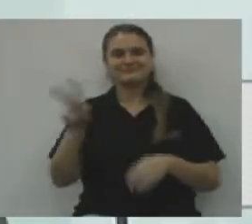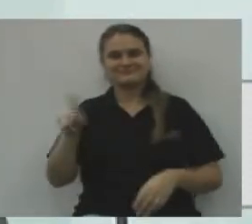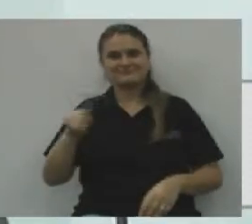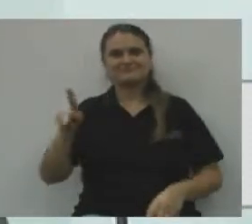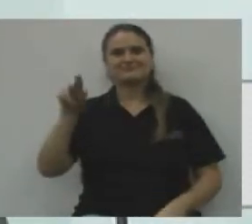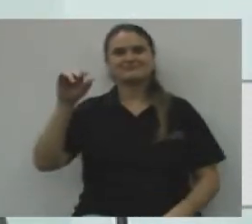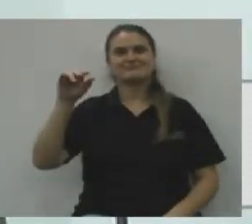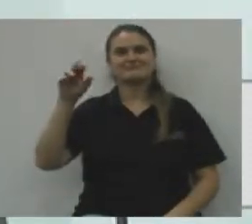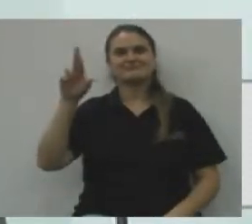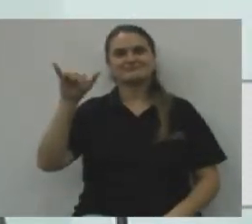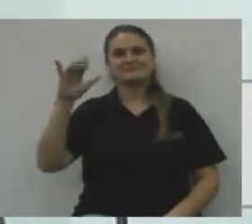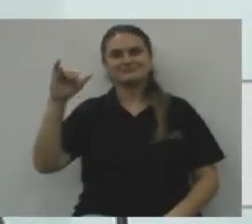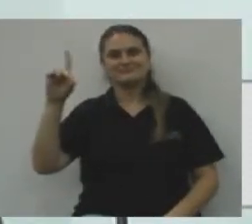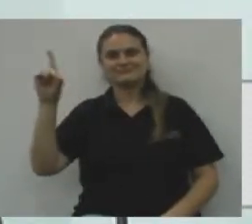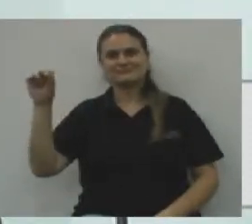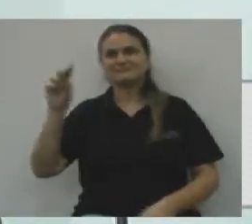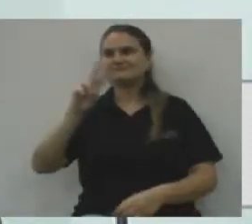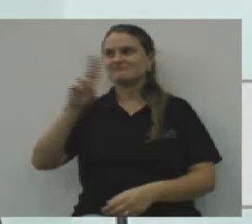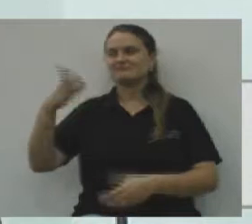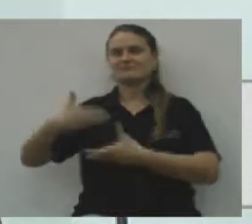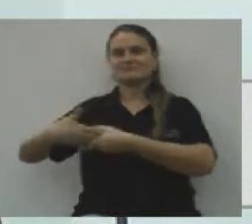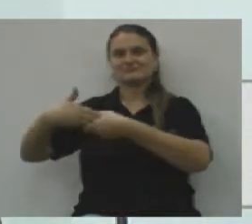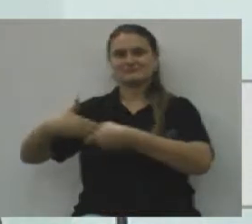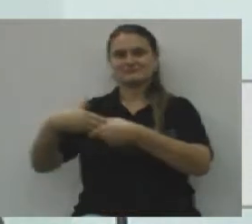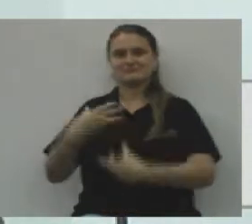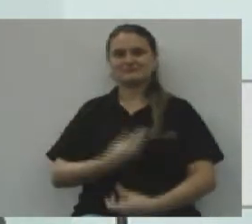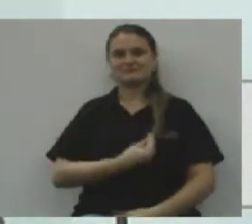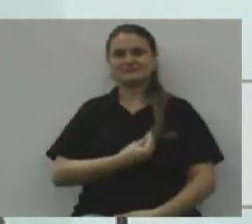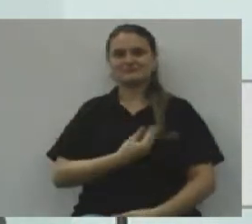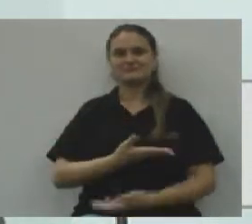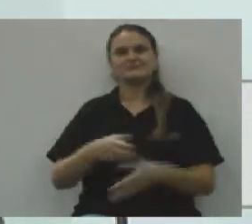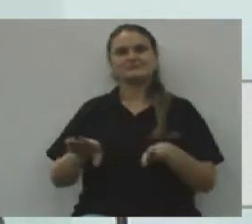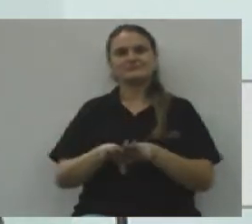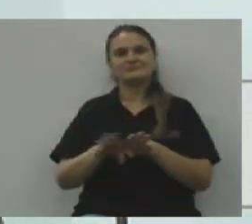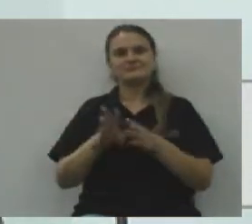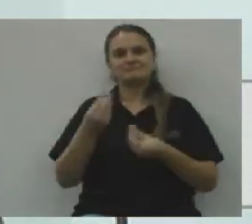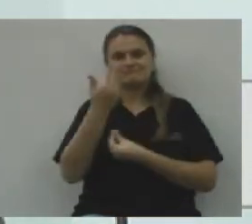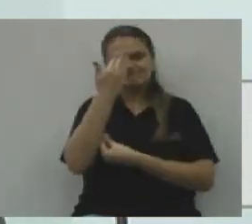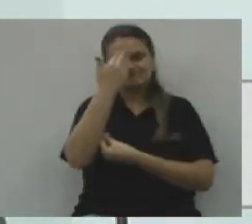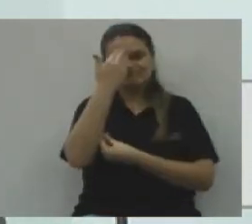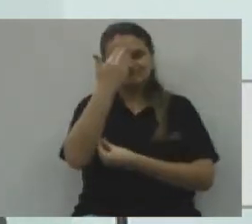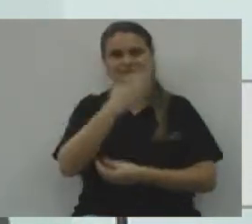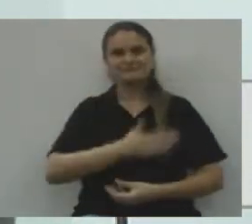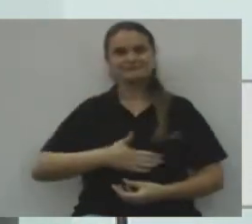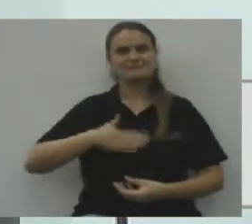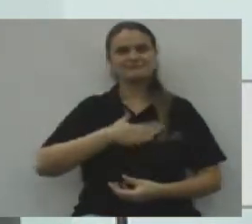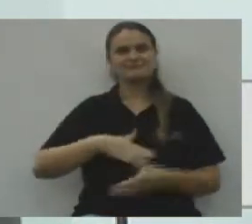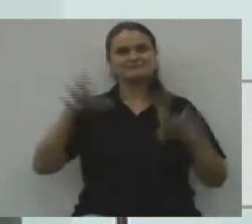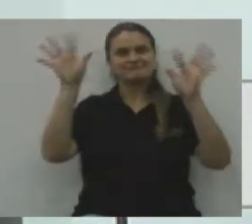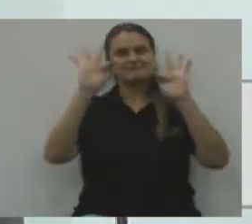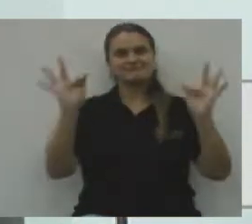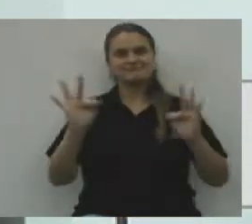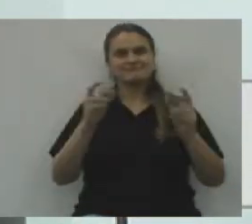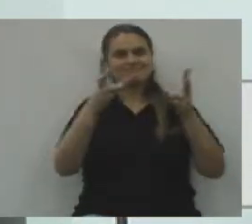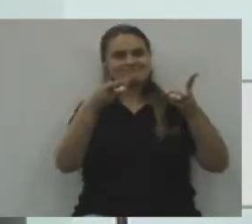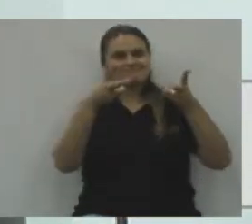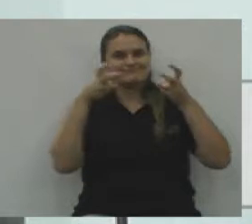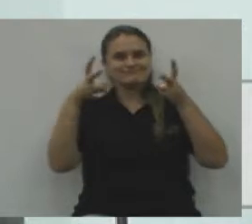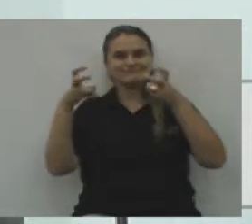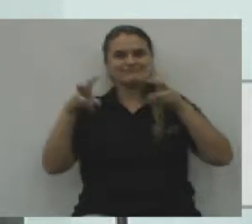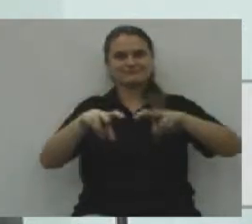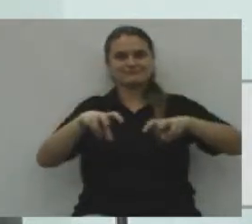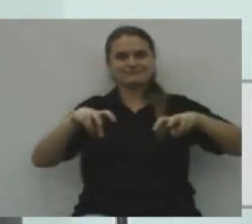a quem eu menciono e cumprimento todos aqueles presentes, também muito grato e feliz de ver a casa mais uma vez